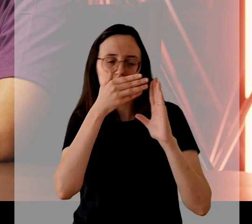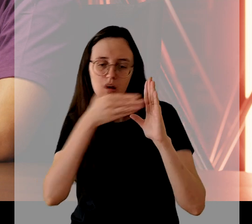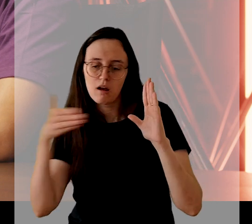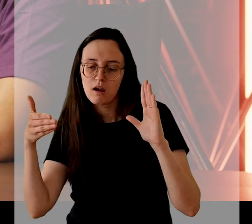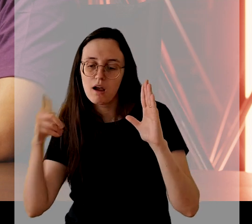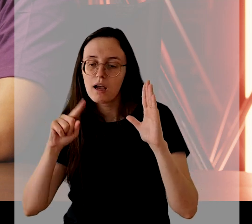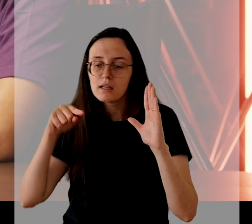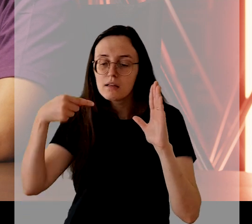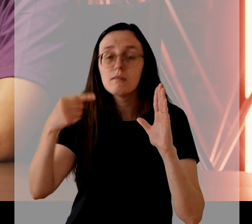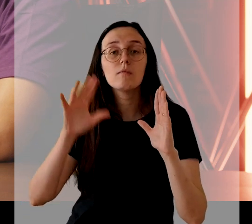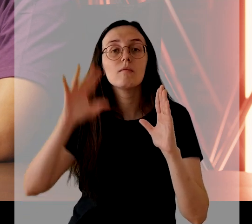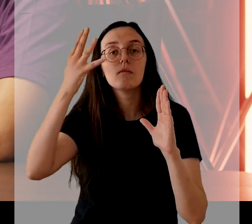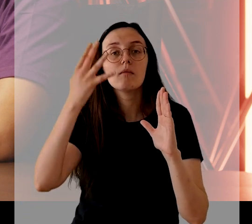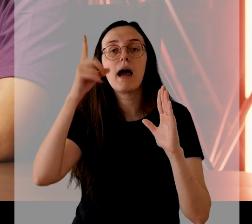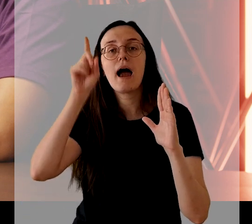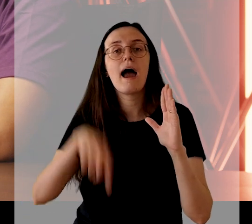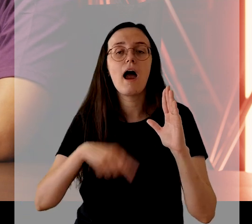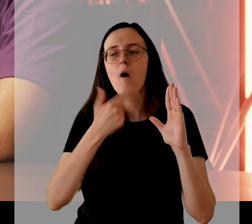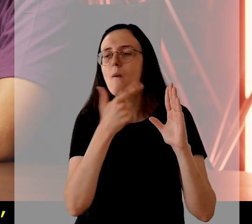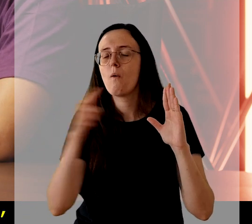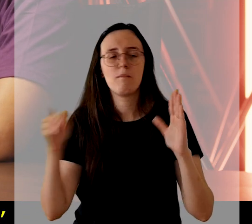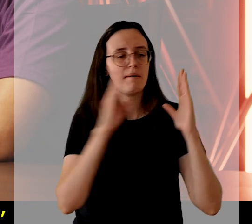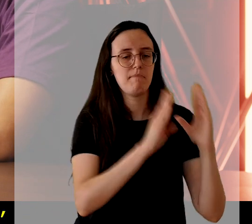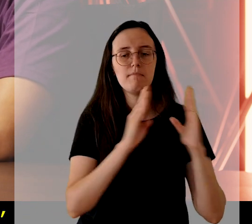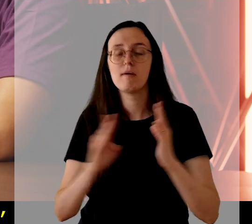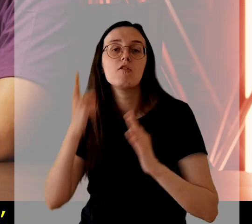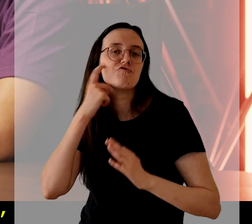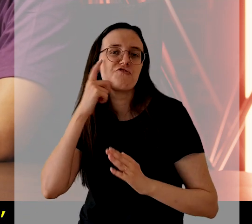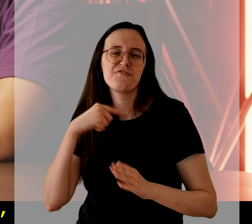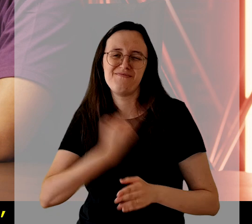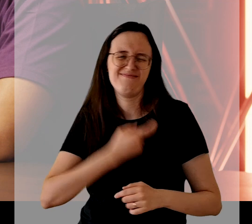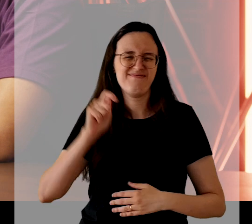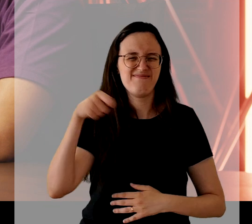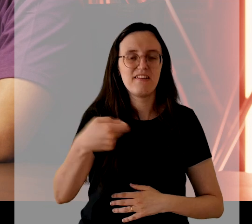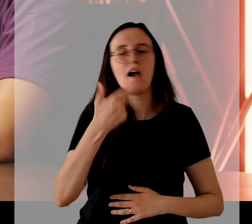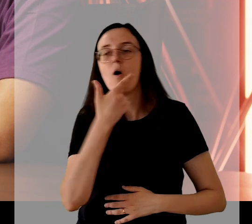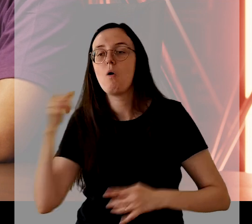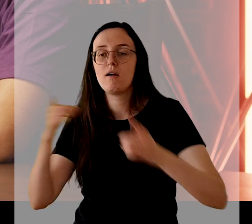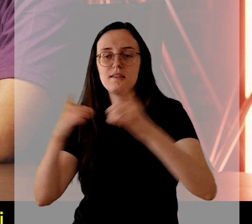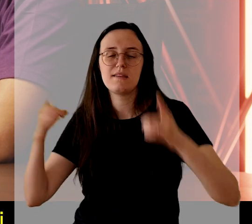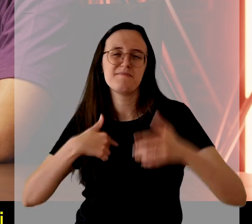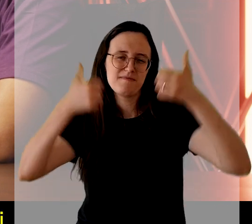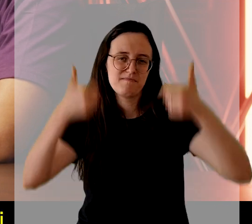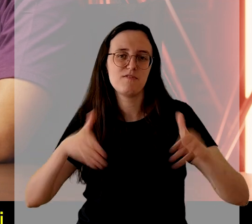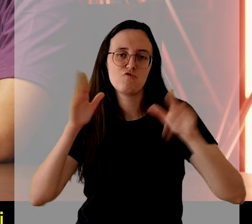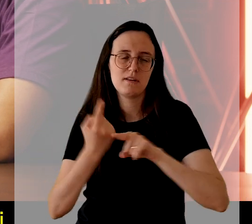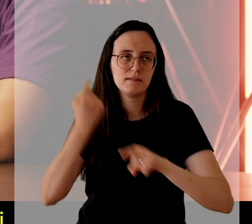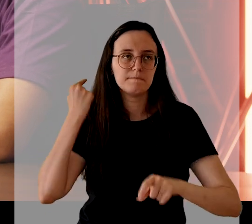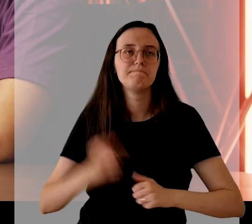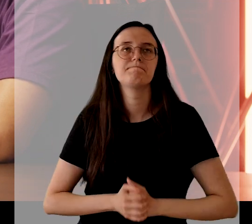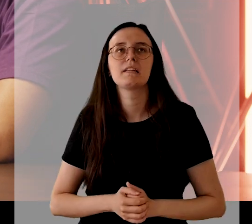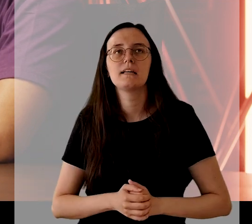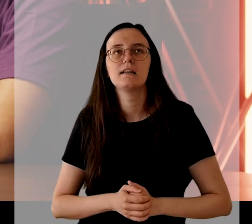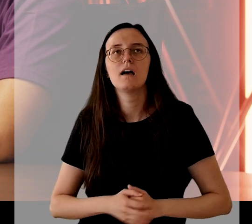né? E depois da edição de diálogo, a gente vai para as outras famílias sonoras, que a gente chama, né? Os outros departamentos que eu te falei